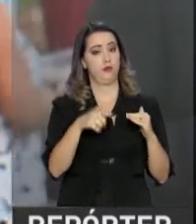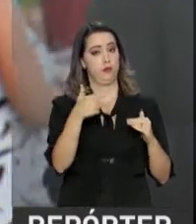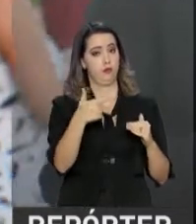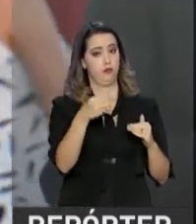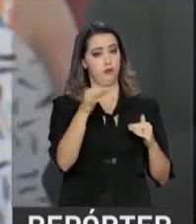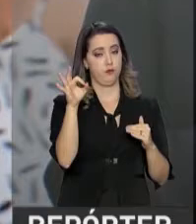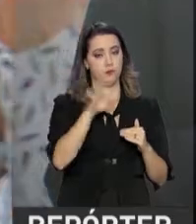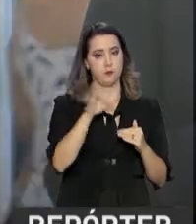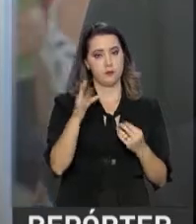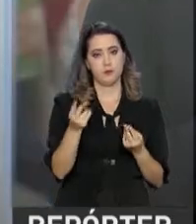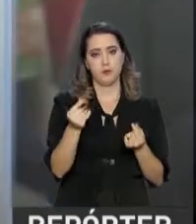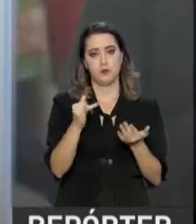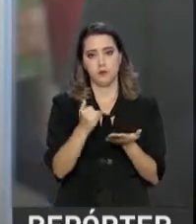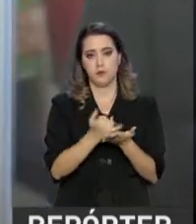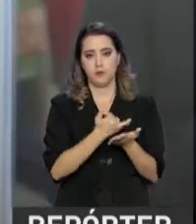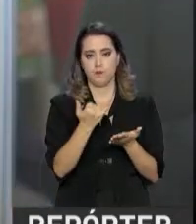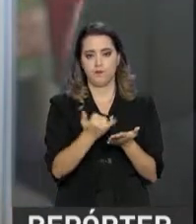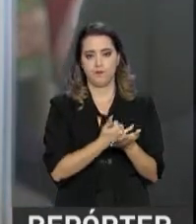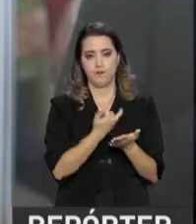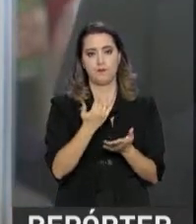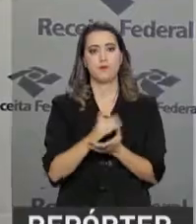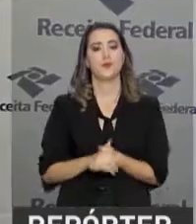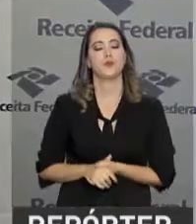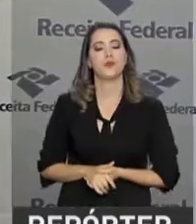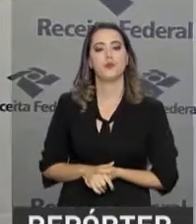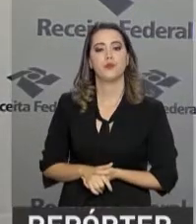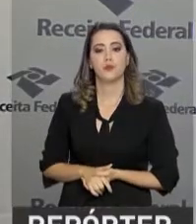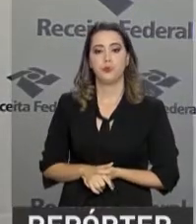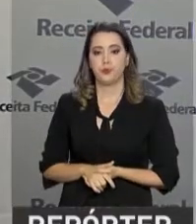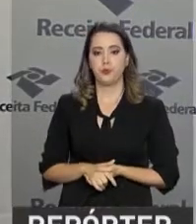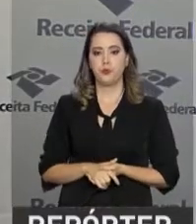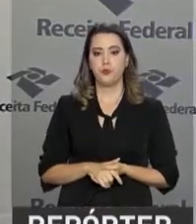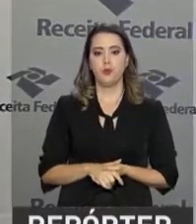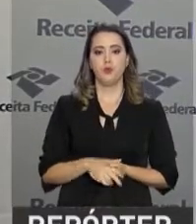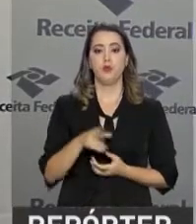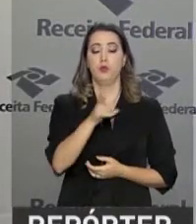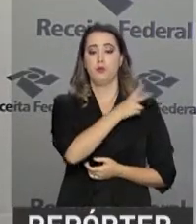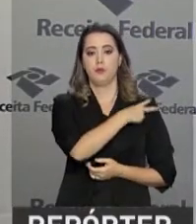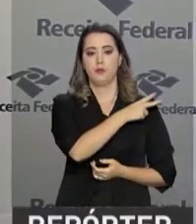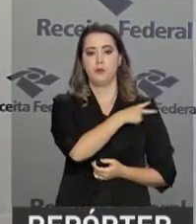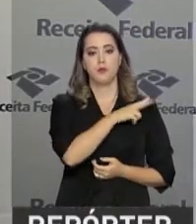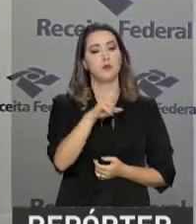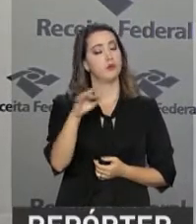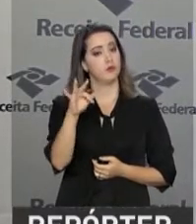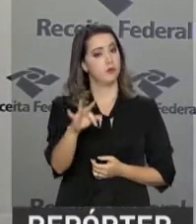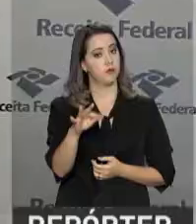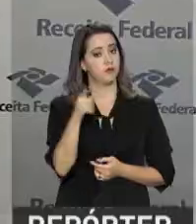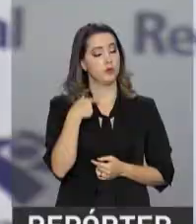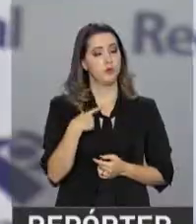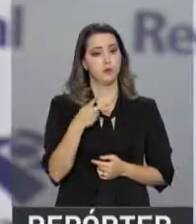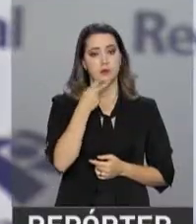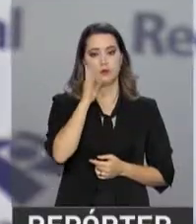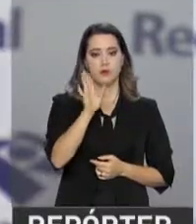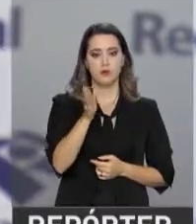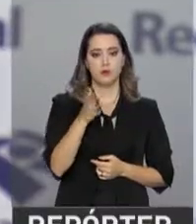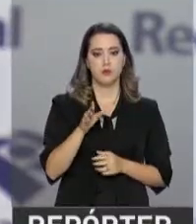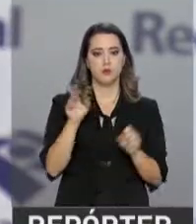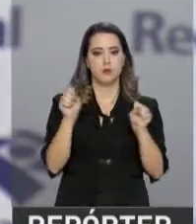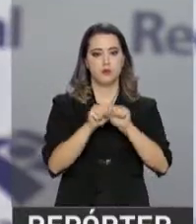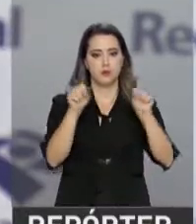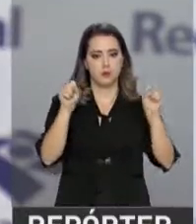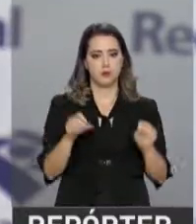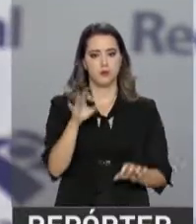20% do imposto devido o supervisor do imposto de renda da receita diz que o sistema está preparado